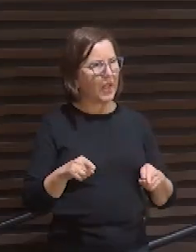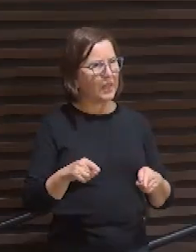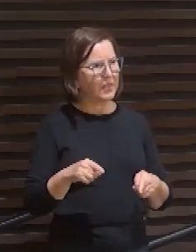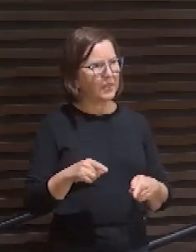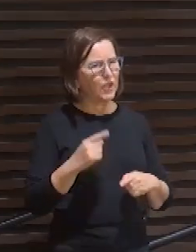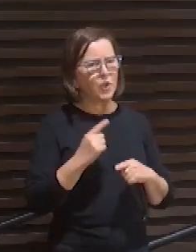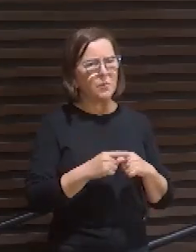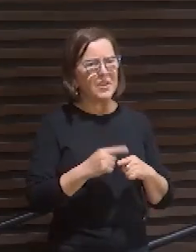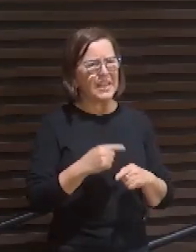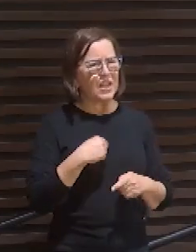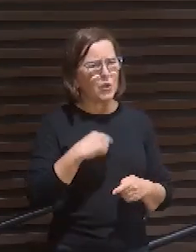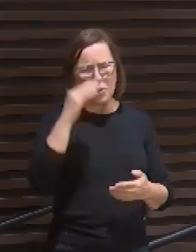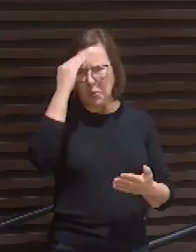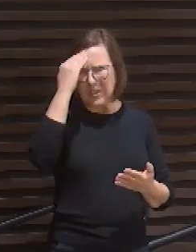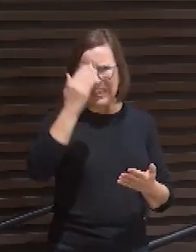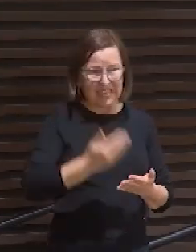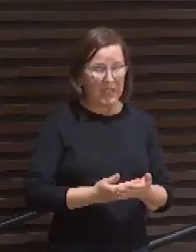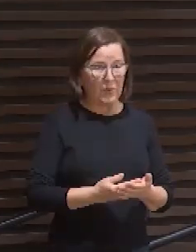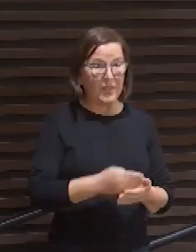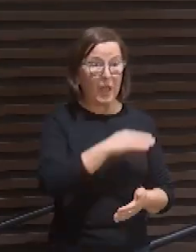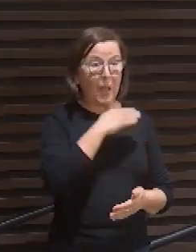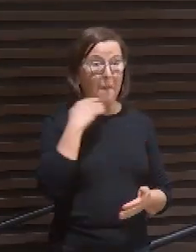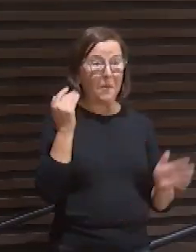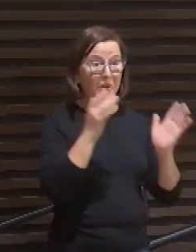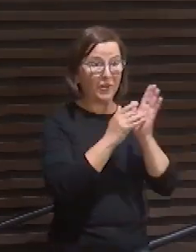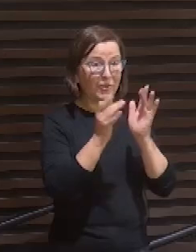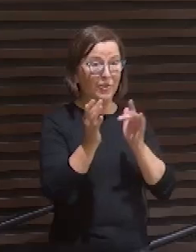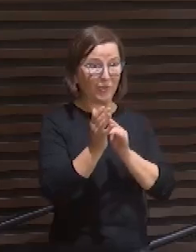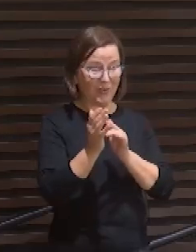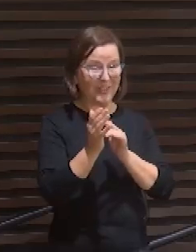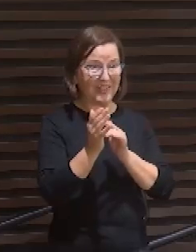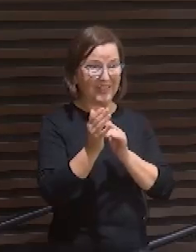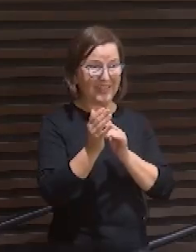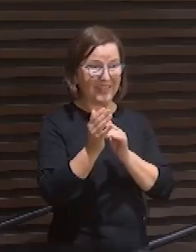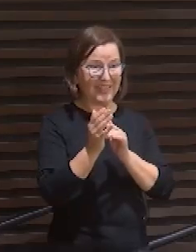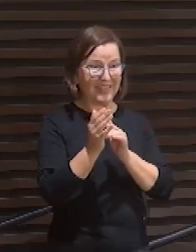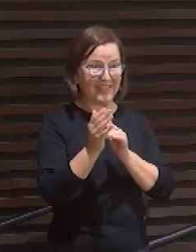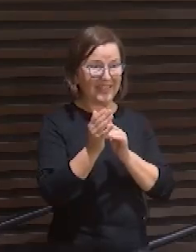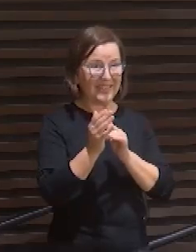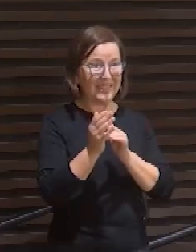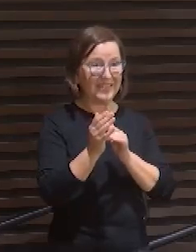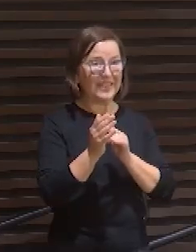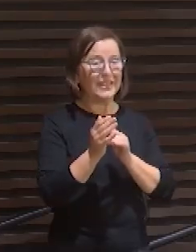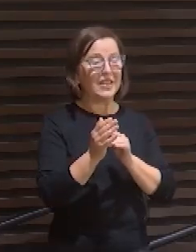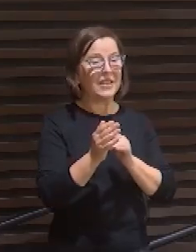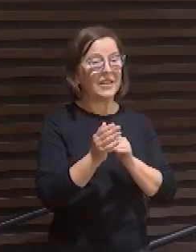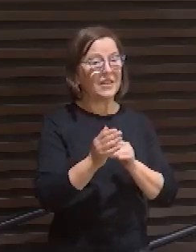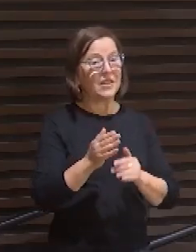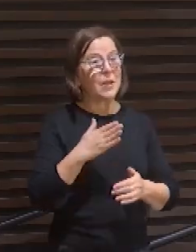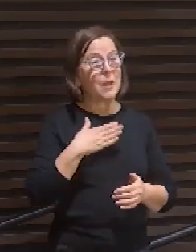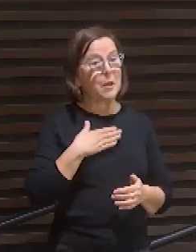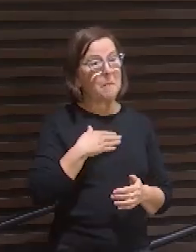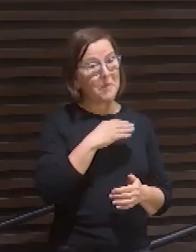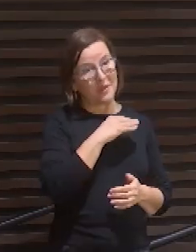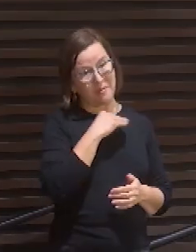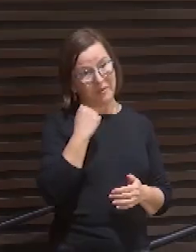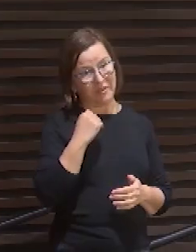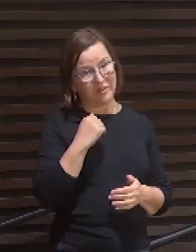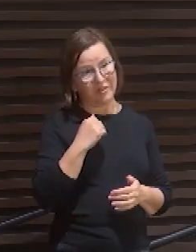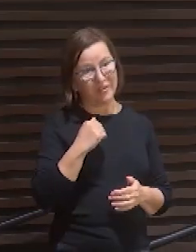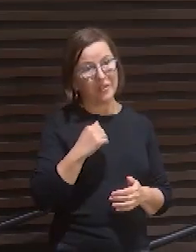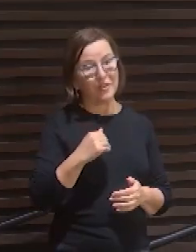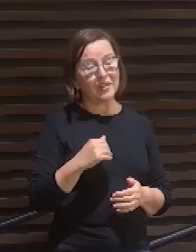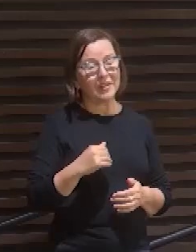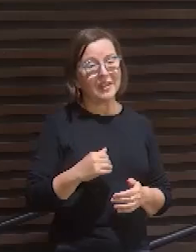creio que a morte de Jesus foi suficiente para mim? A forma de Deus libertar